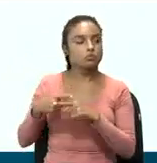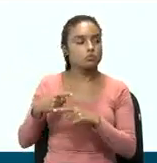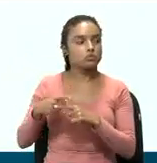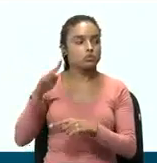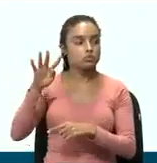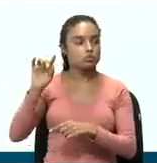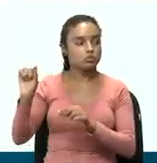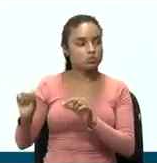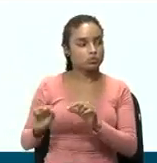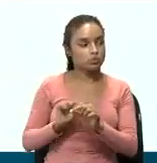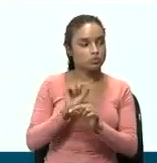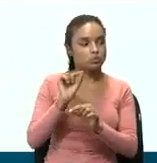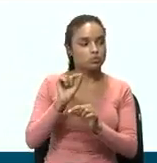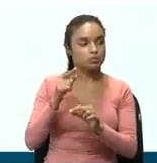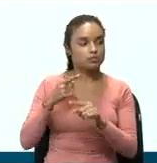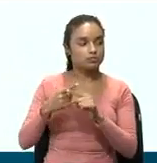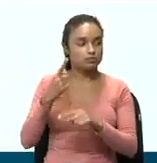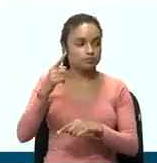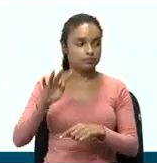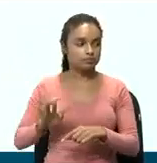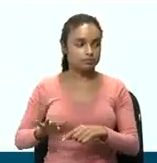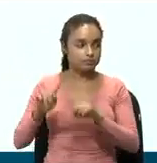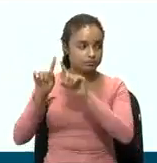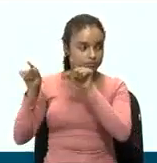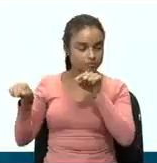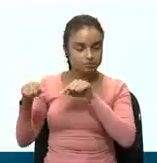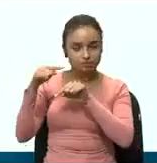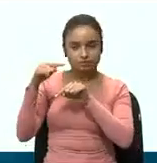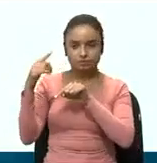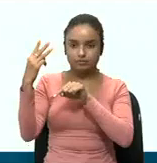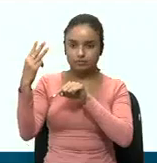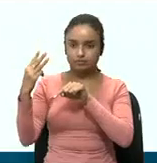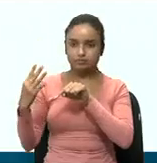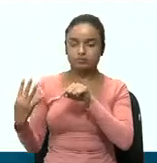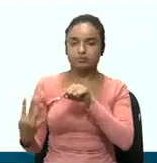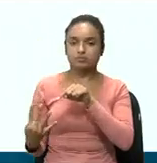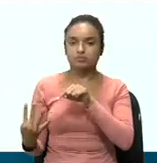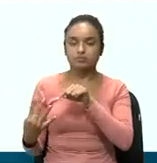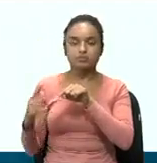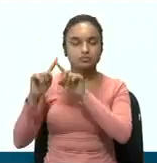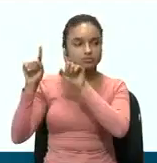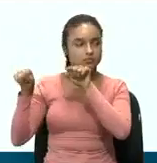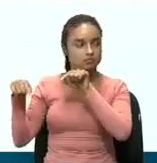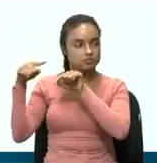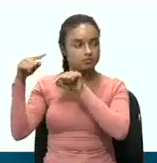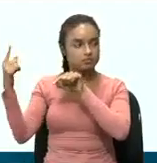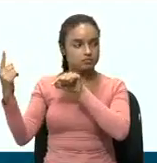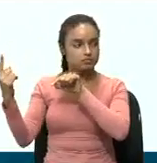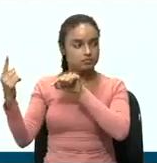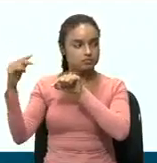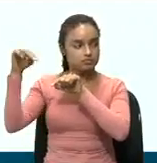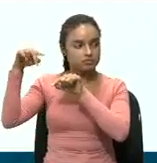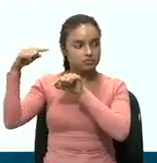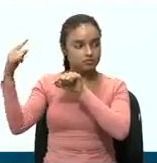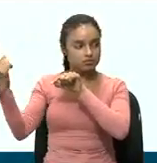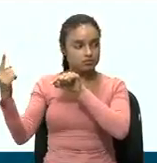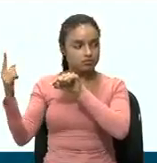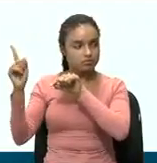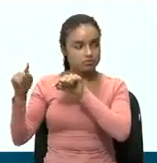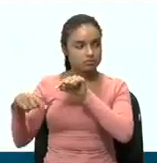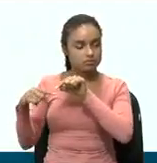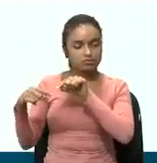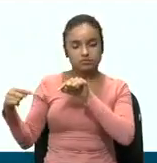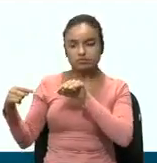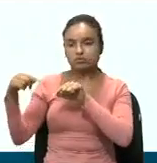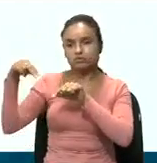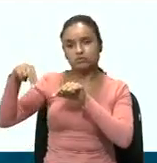fora? Pela seguinte situação, ó. Quando a gente tem n menos 1 e eu teria aqui n menos 1 nos